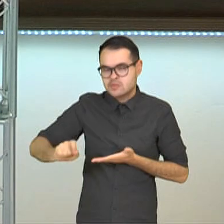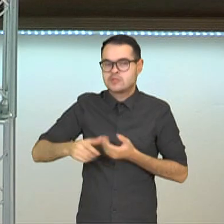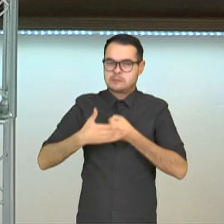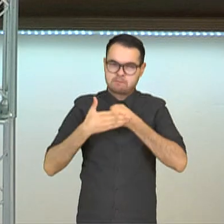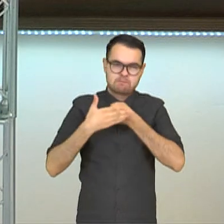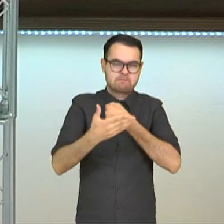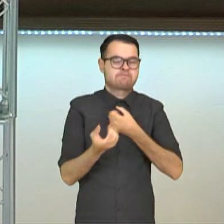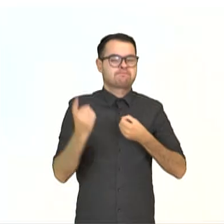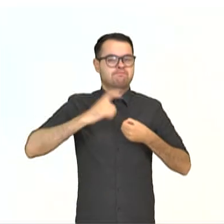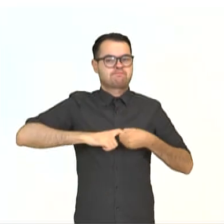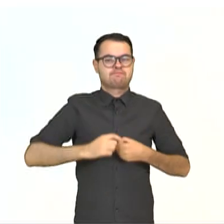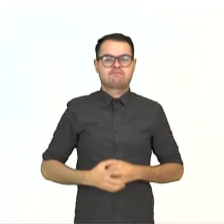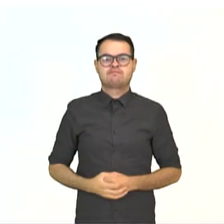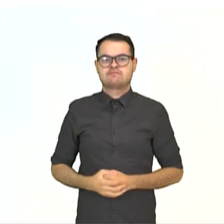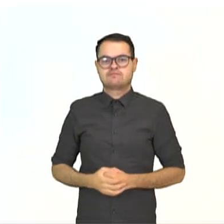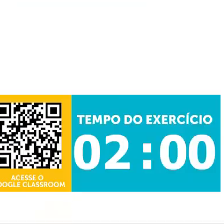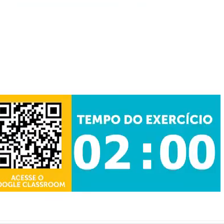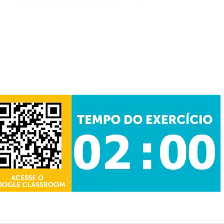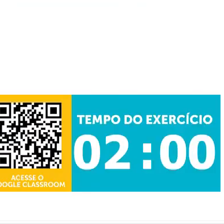Daqui a pouco nós retornamos.